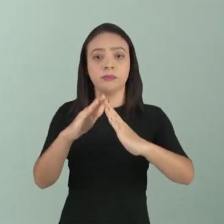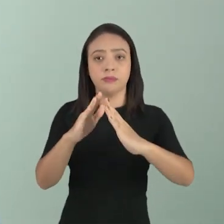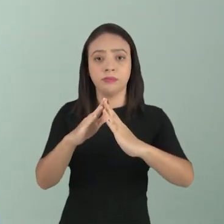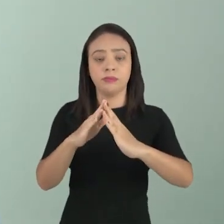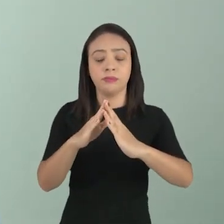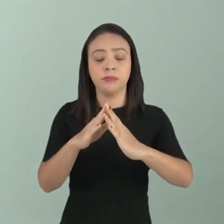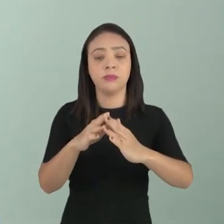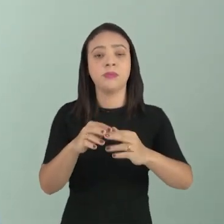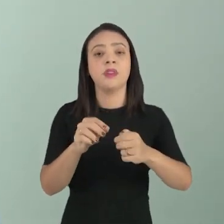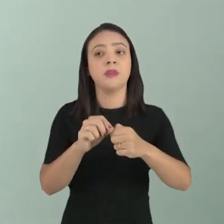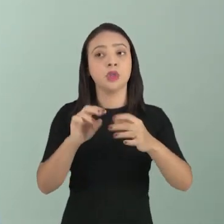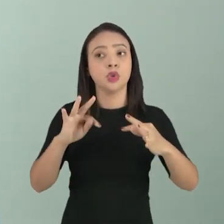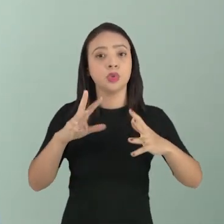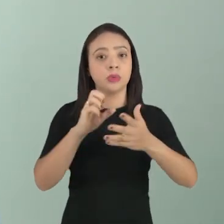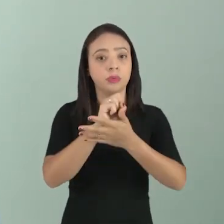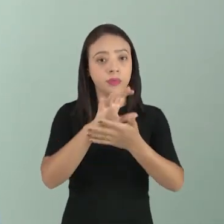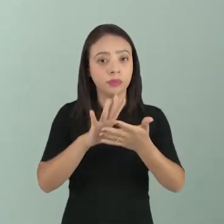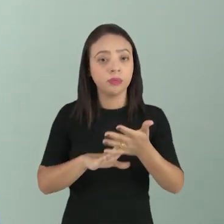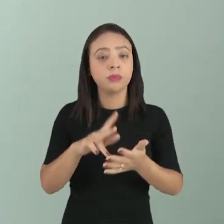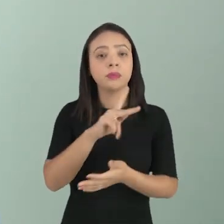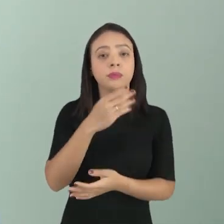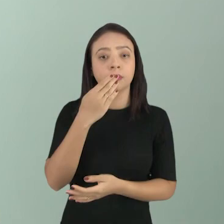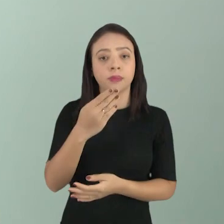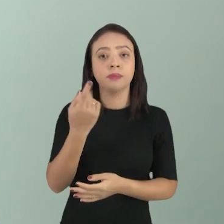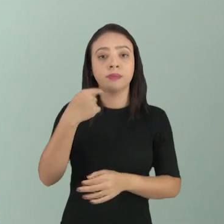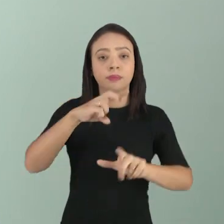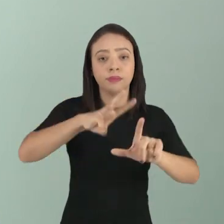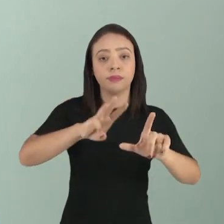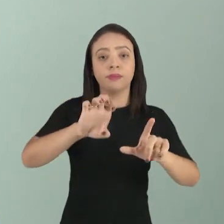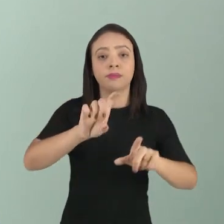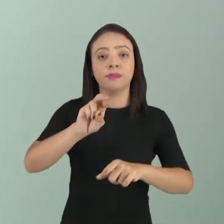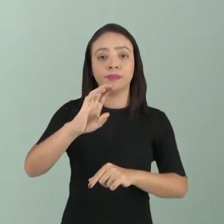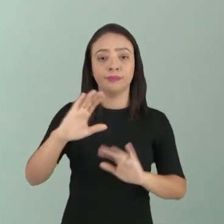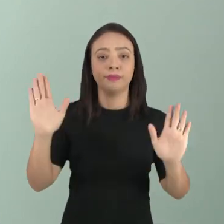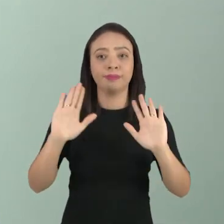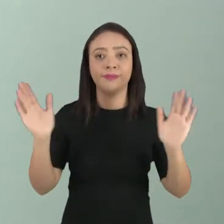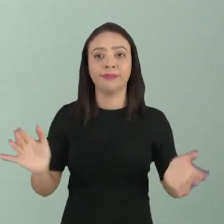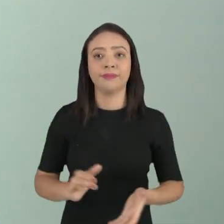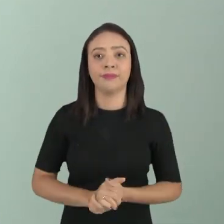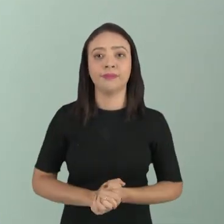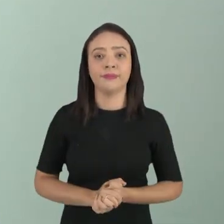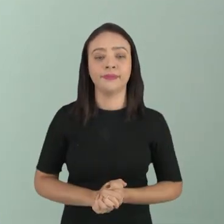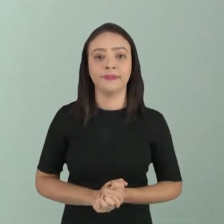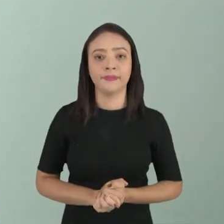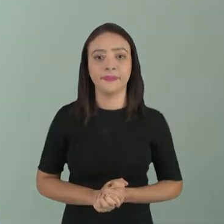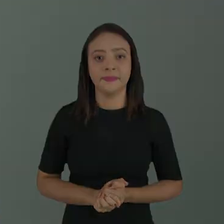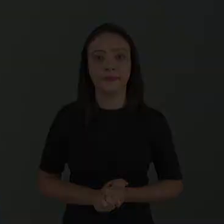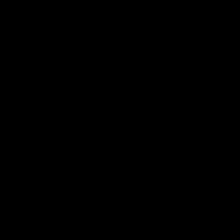procure realizar as atividades do seu professor e acesse a plataforma Eduque. Obrigada!